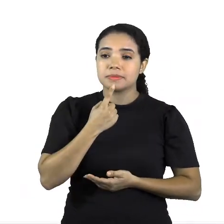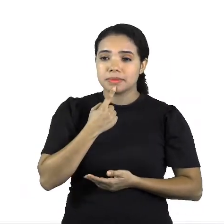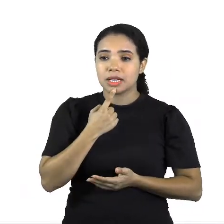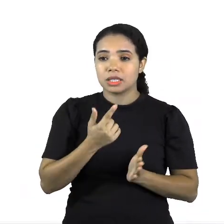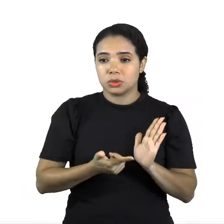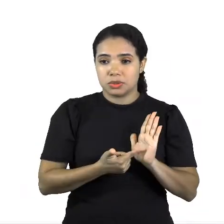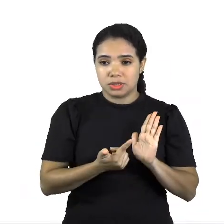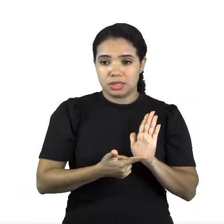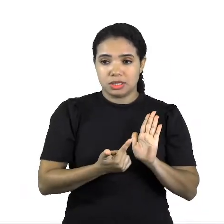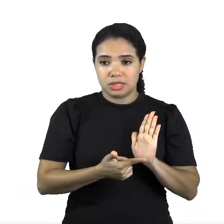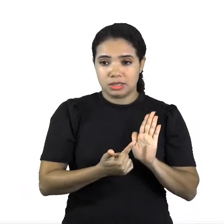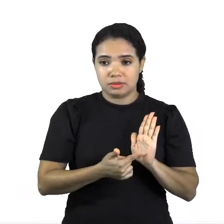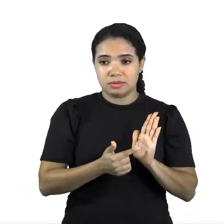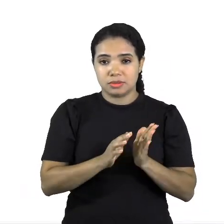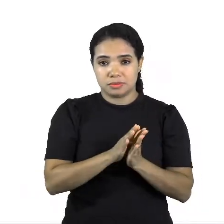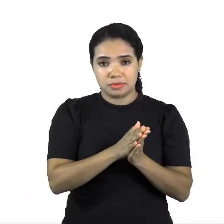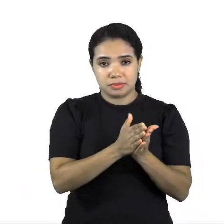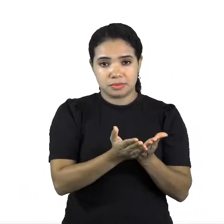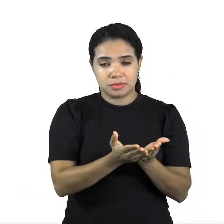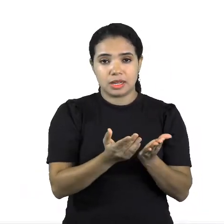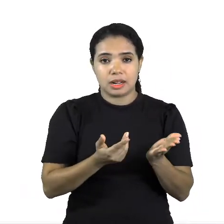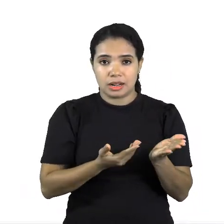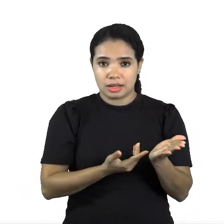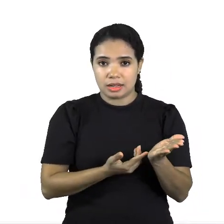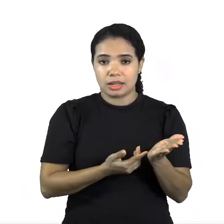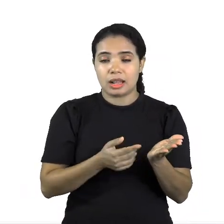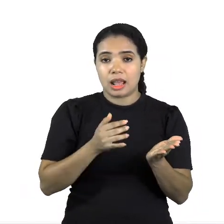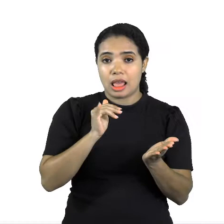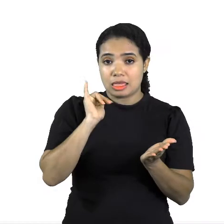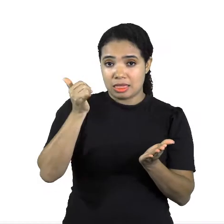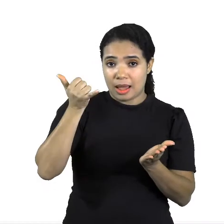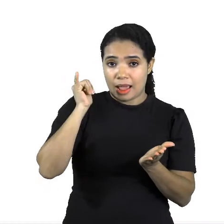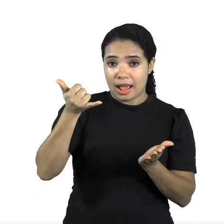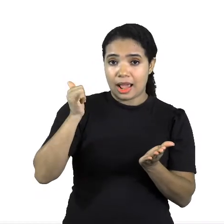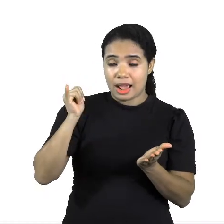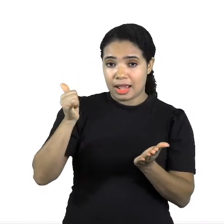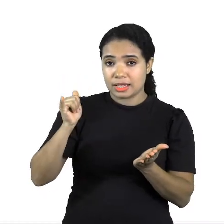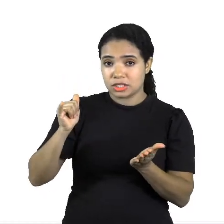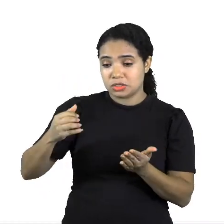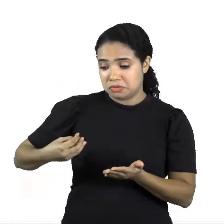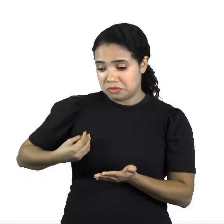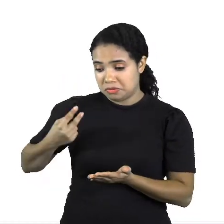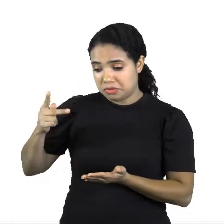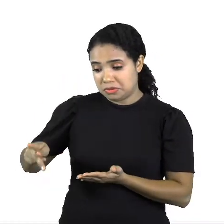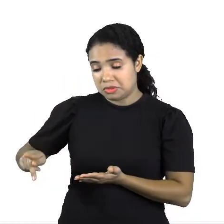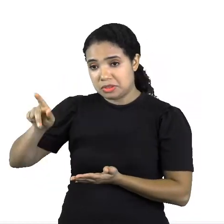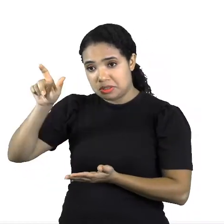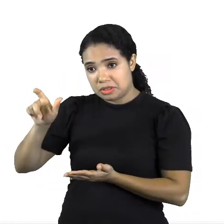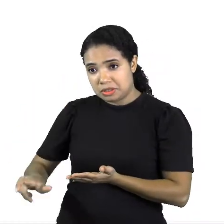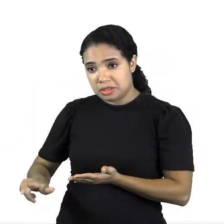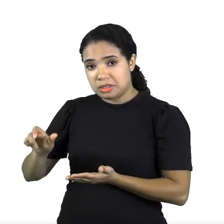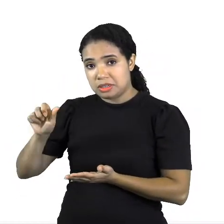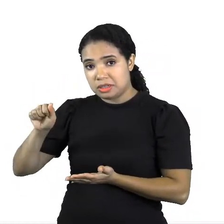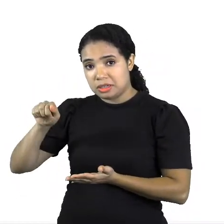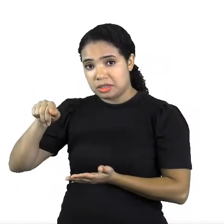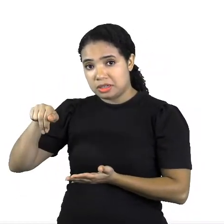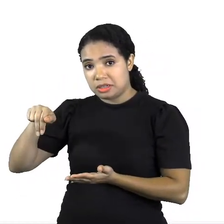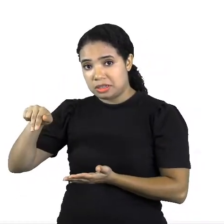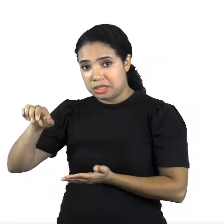desse livro que eu tenho em mãos, né, que é a narrativa do Diário de Anne Frank. Esse livro ele foi publicado